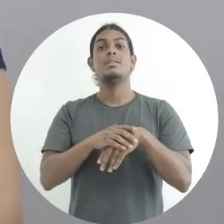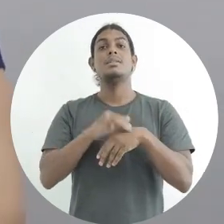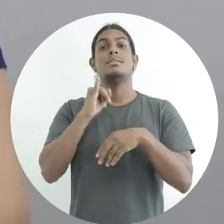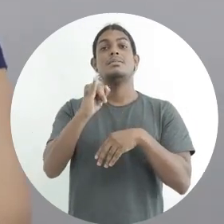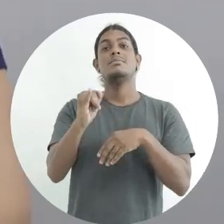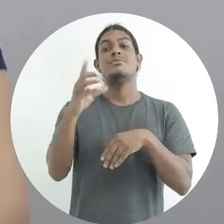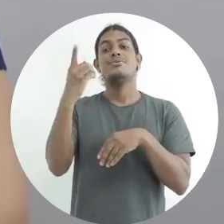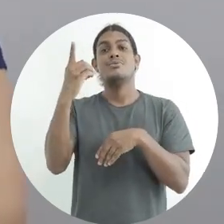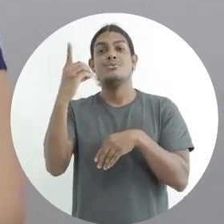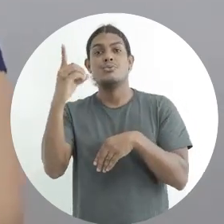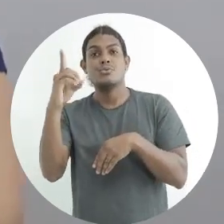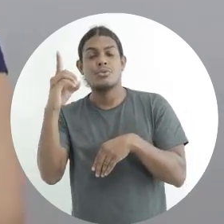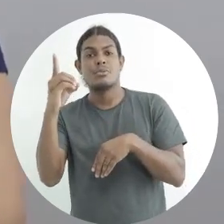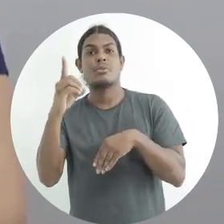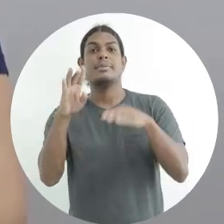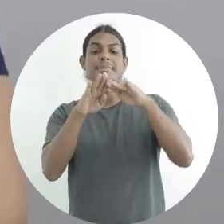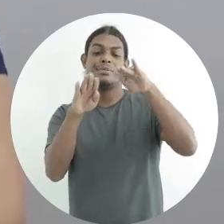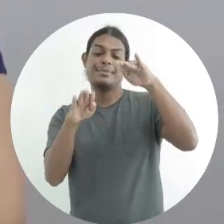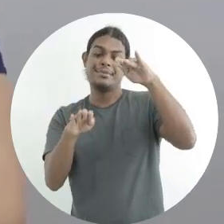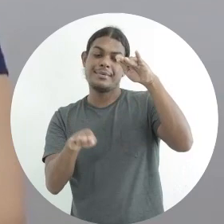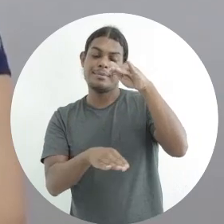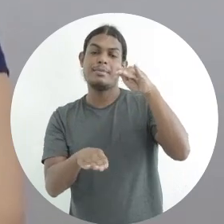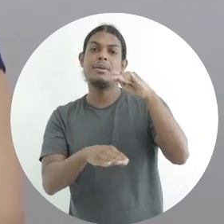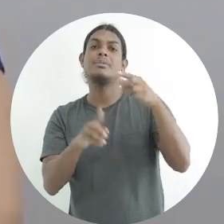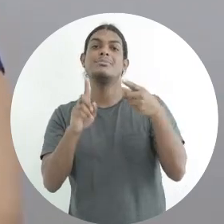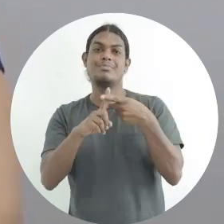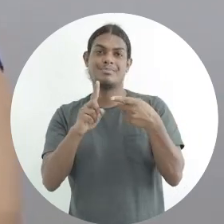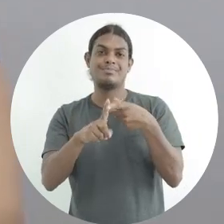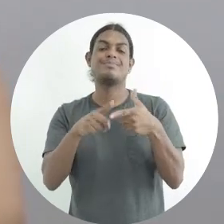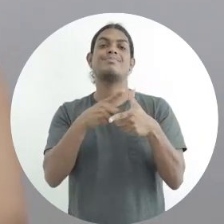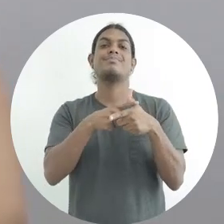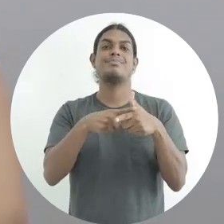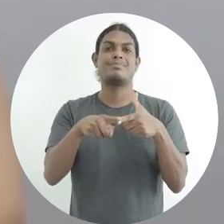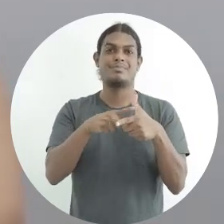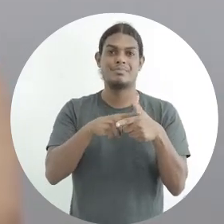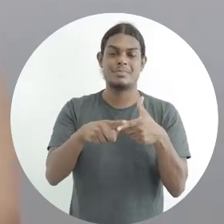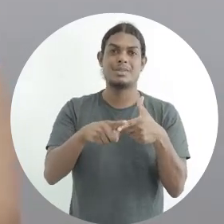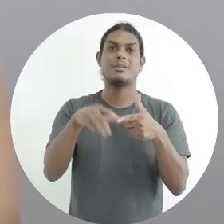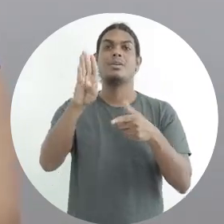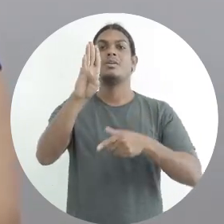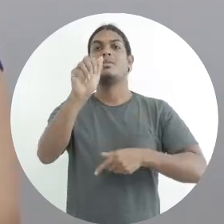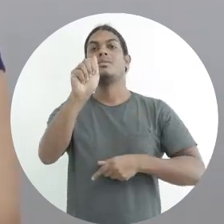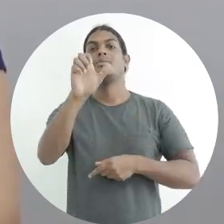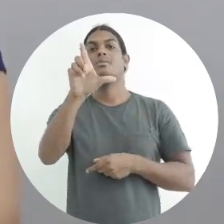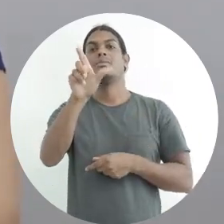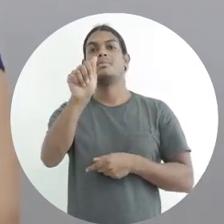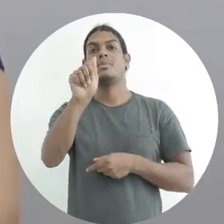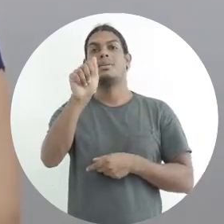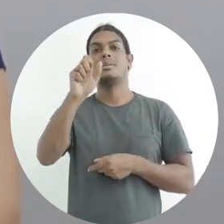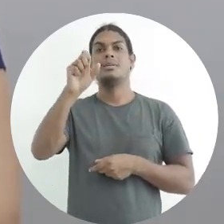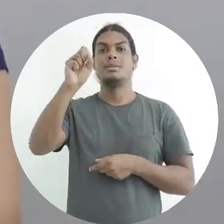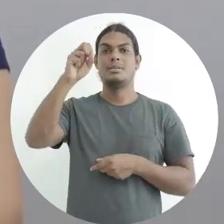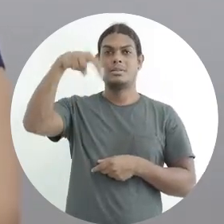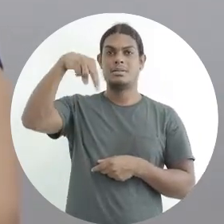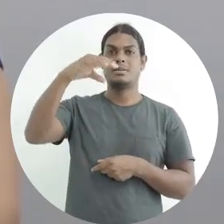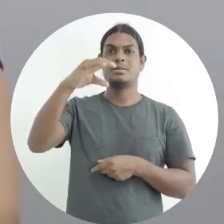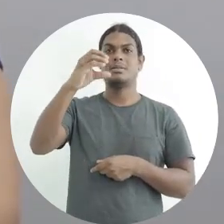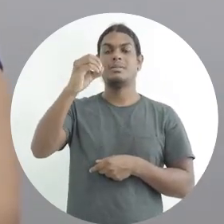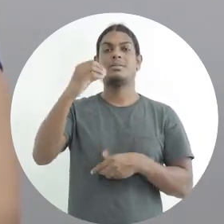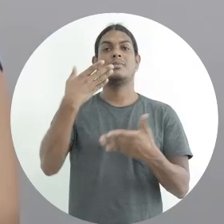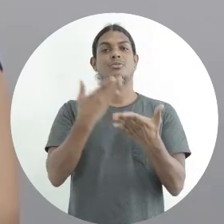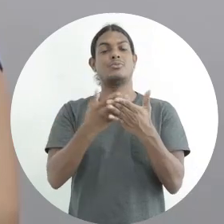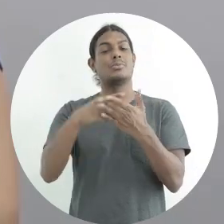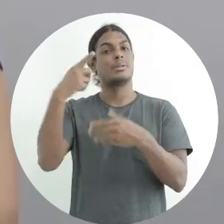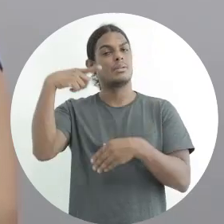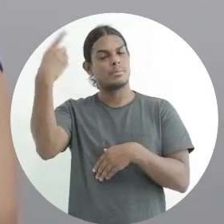já prejudica um pouco o balanço de pagamentos, que é o que a gente vai ver lá na frente. Por quê? Porque há uma saída, uma fuga de